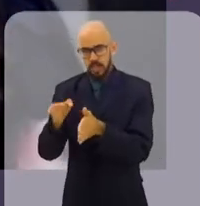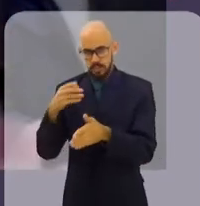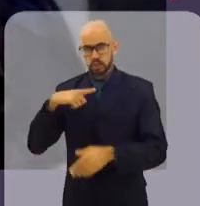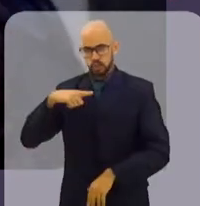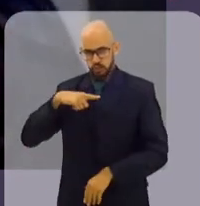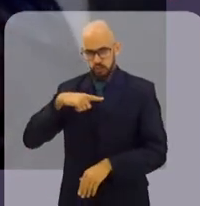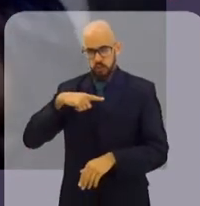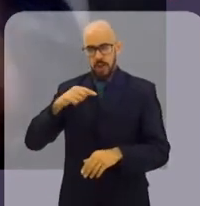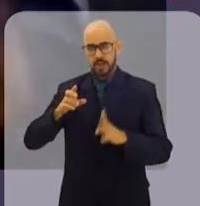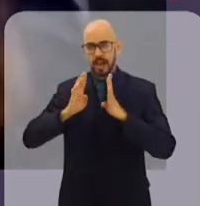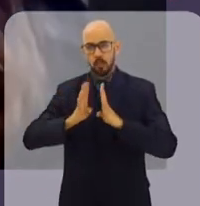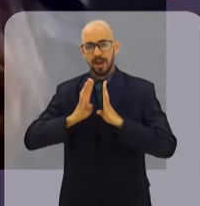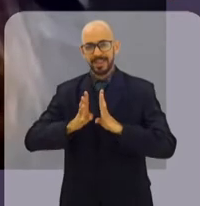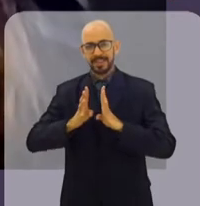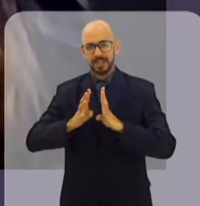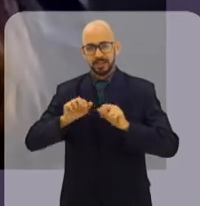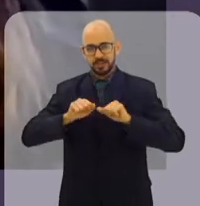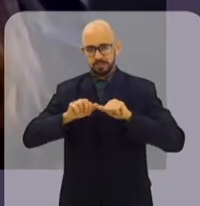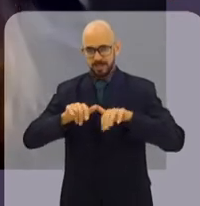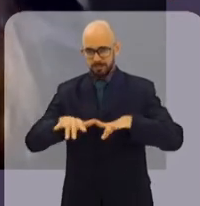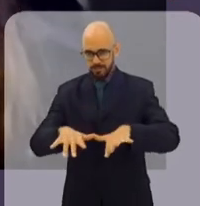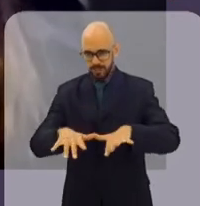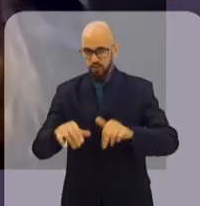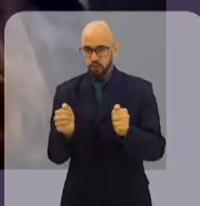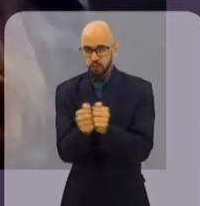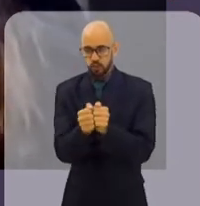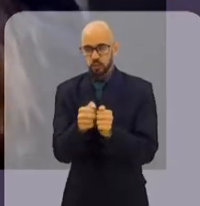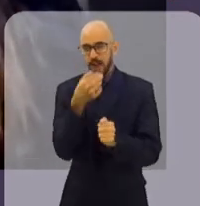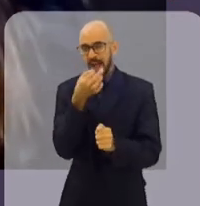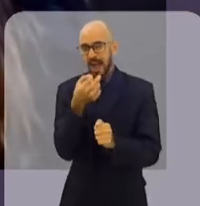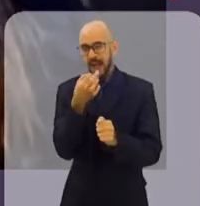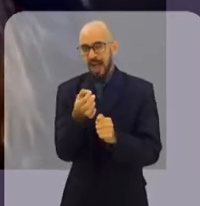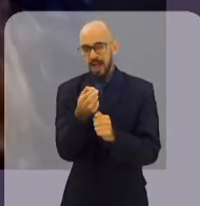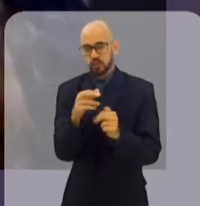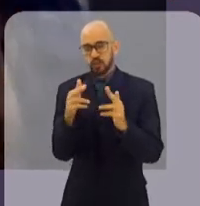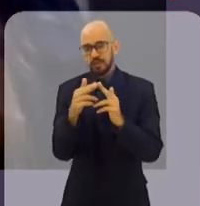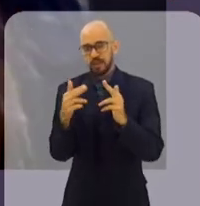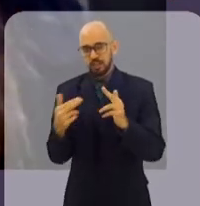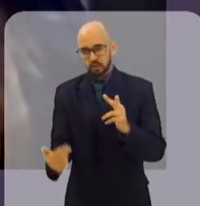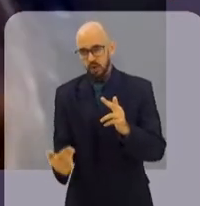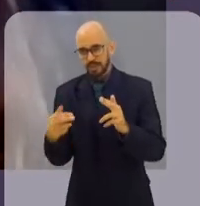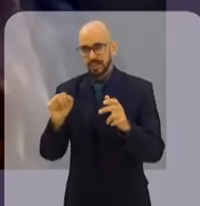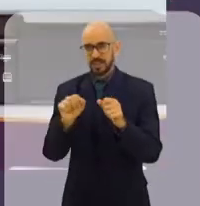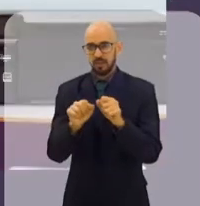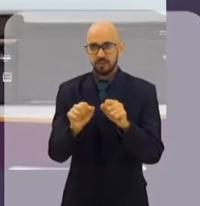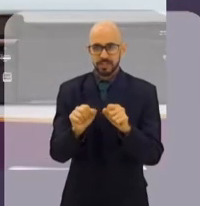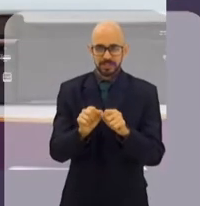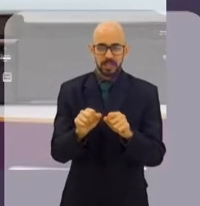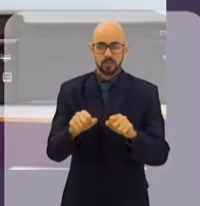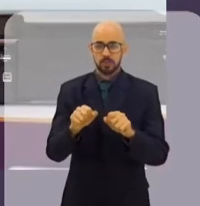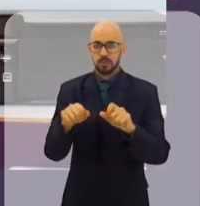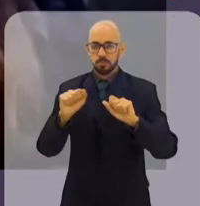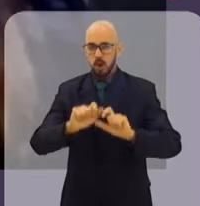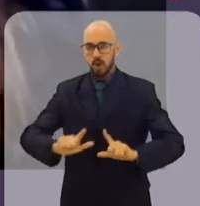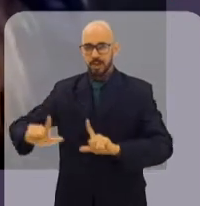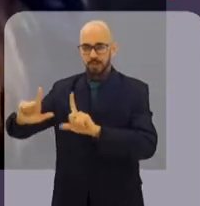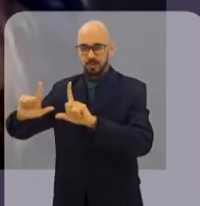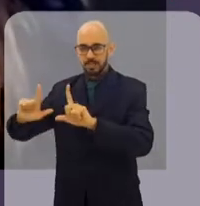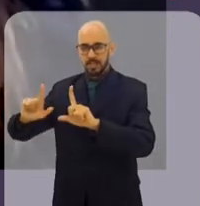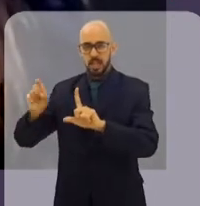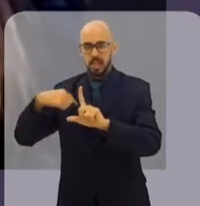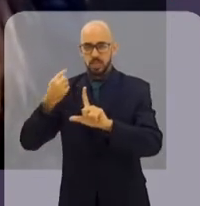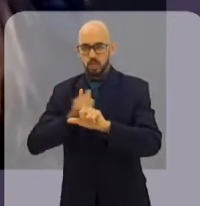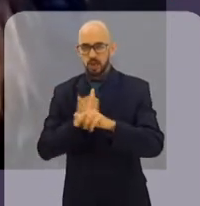para programas, nós criamos o podcast Mulheres Intelectuais de Ontem e Hoje. A ideia do nome,